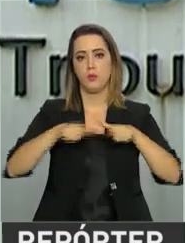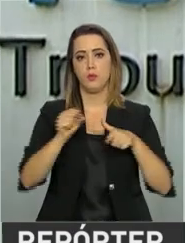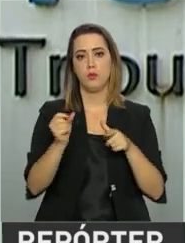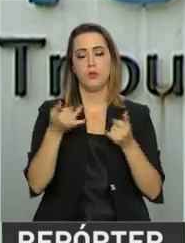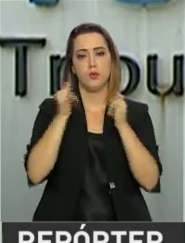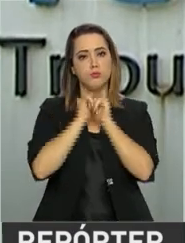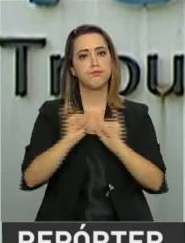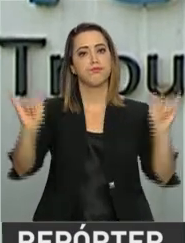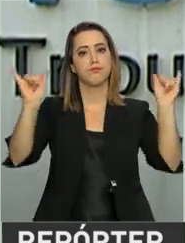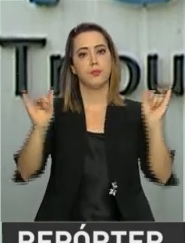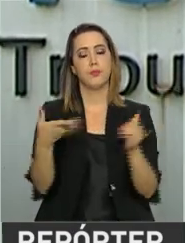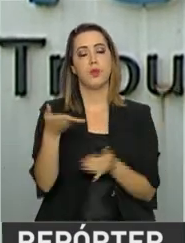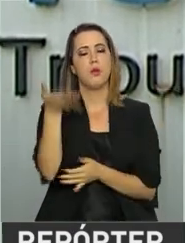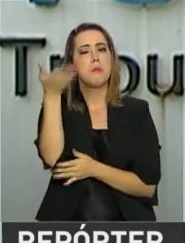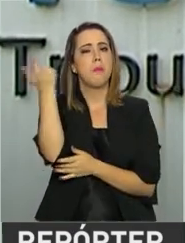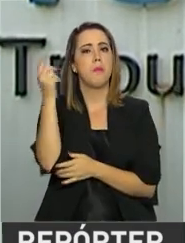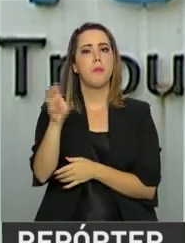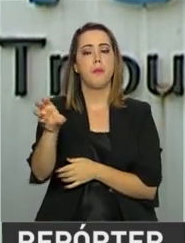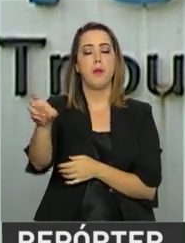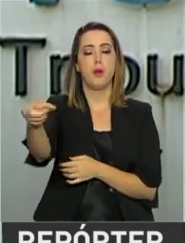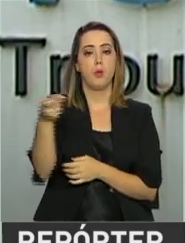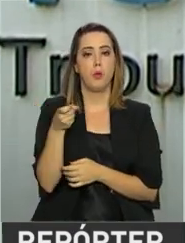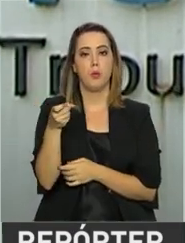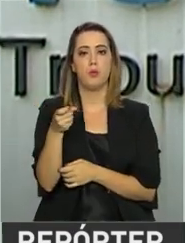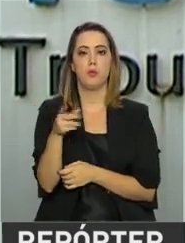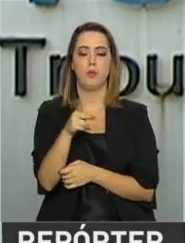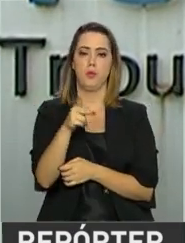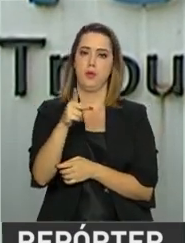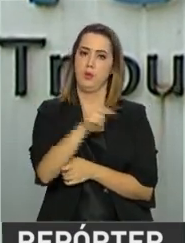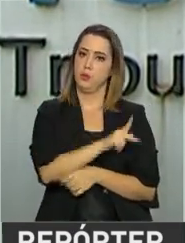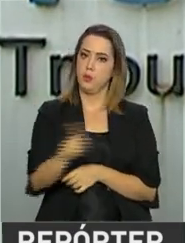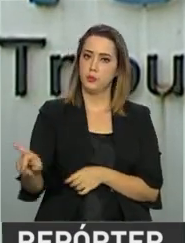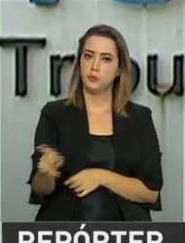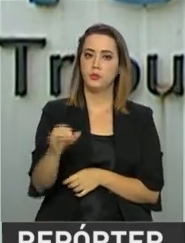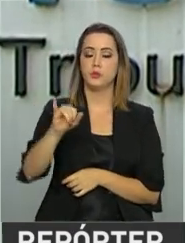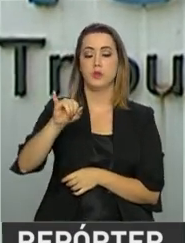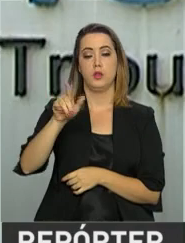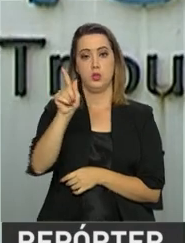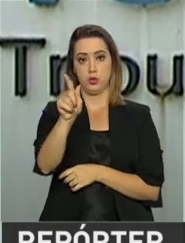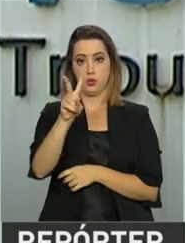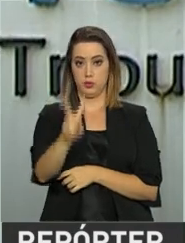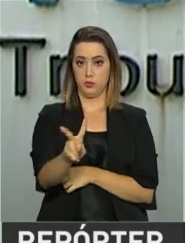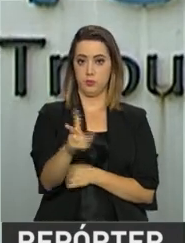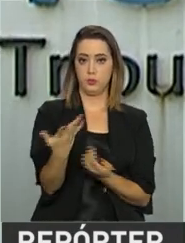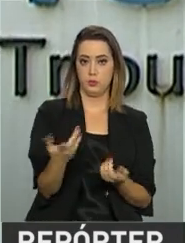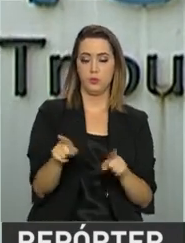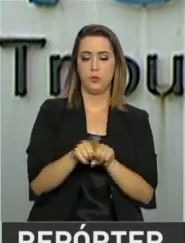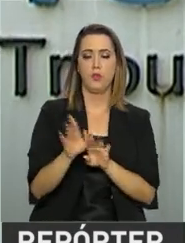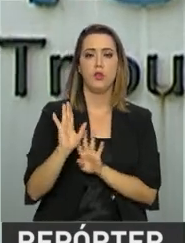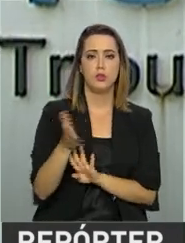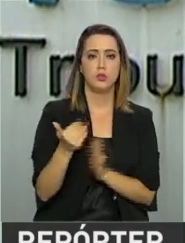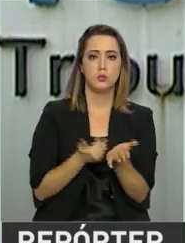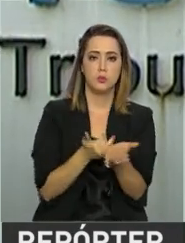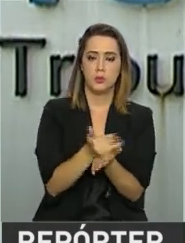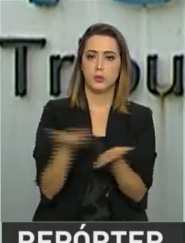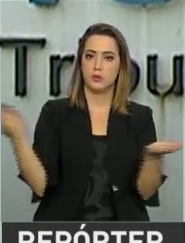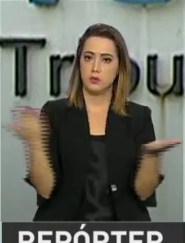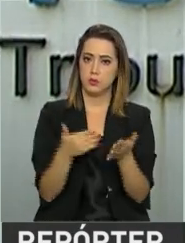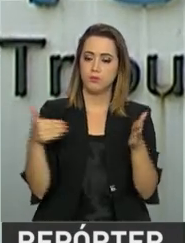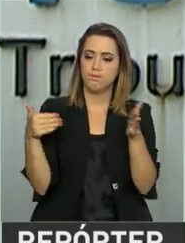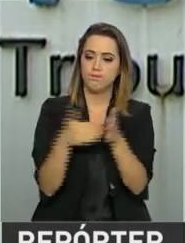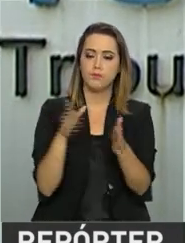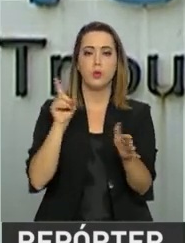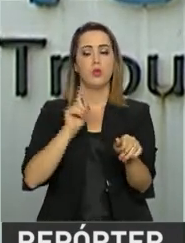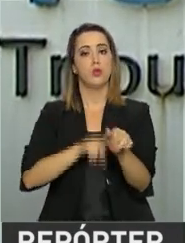pelo ex presidente getúlio vargas em 1943 até hoje é o principal marco regulatório que